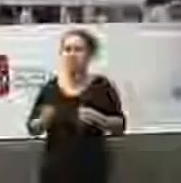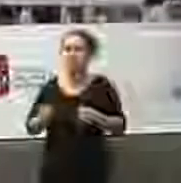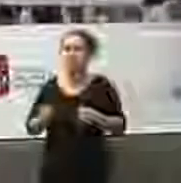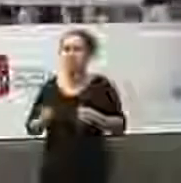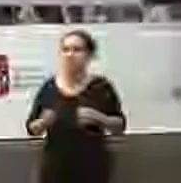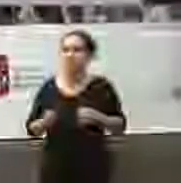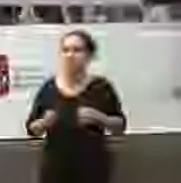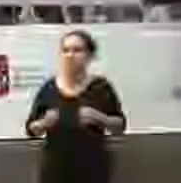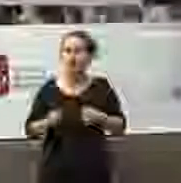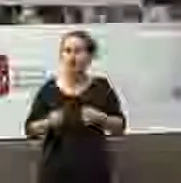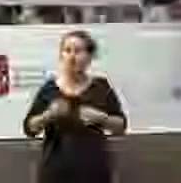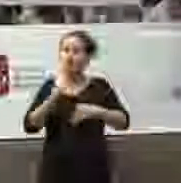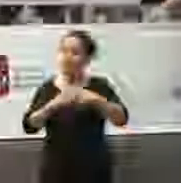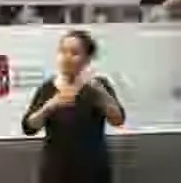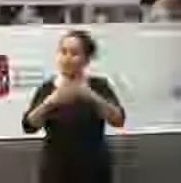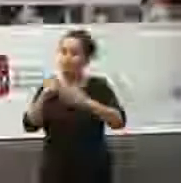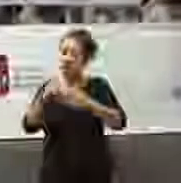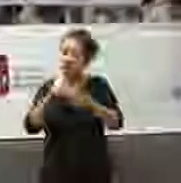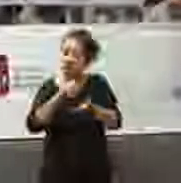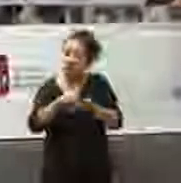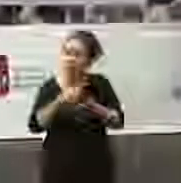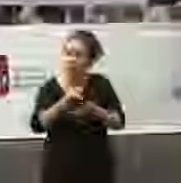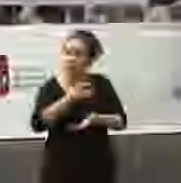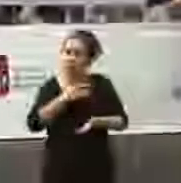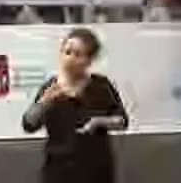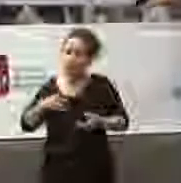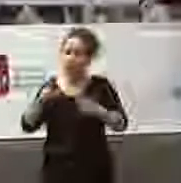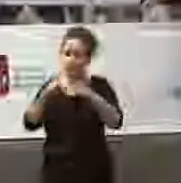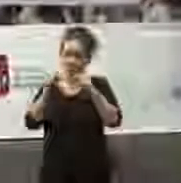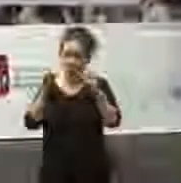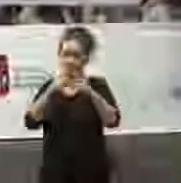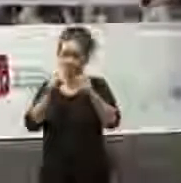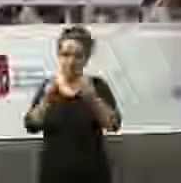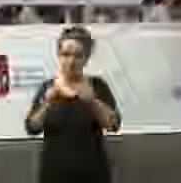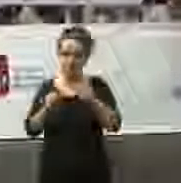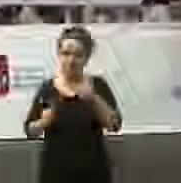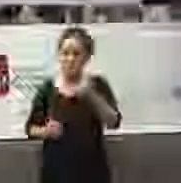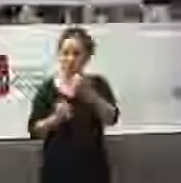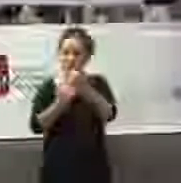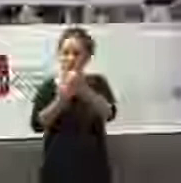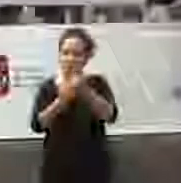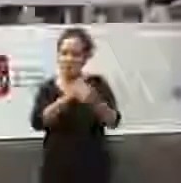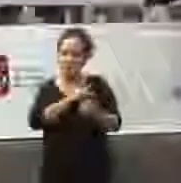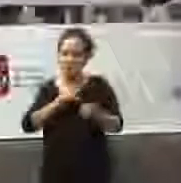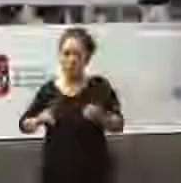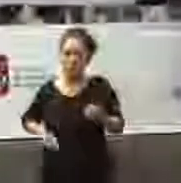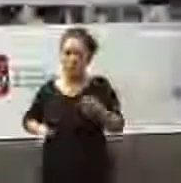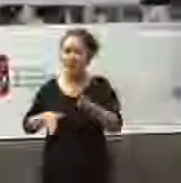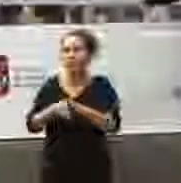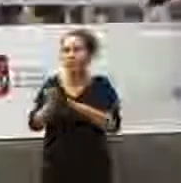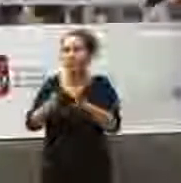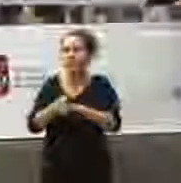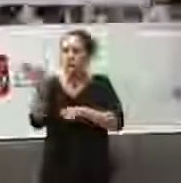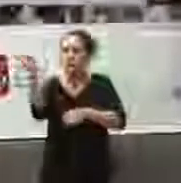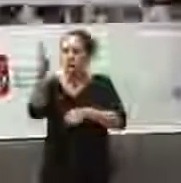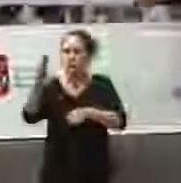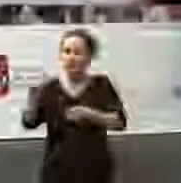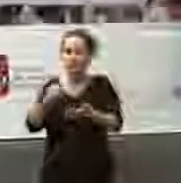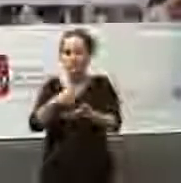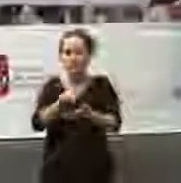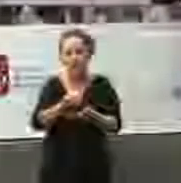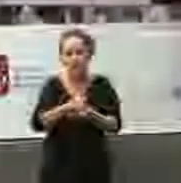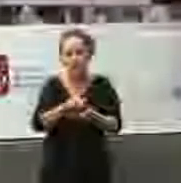de secretário de saúde do distrito federal e de vice presidente do conselho nacional dos secretários